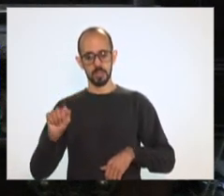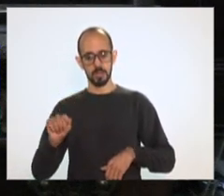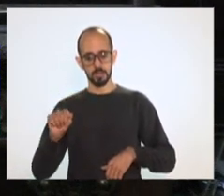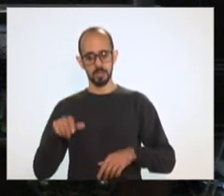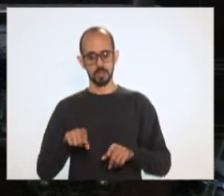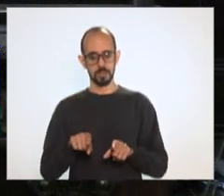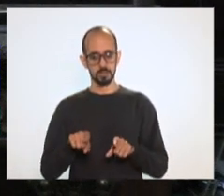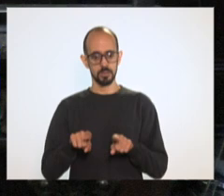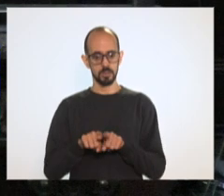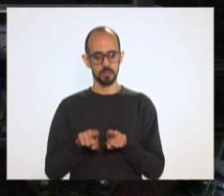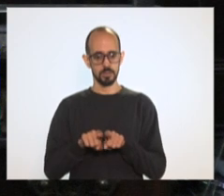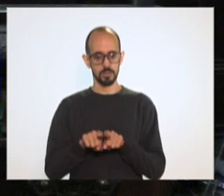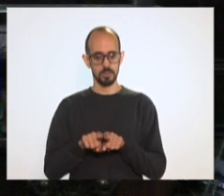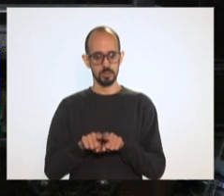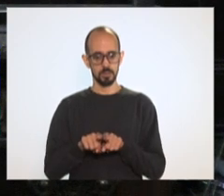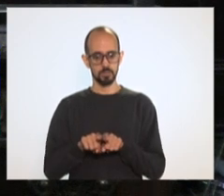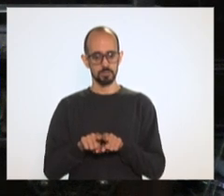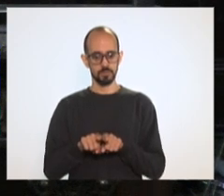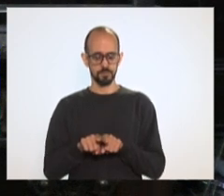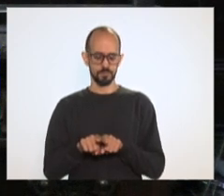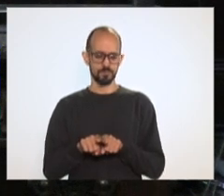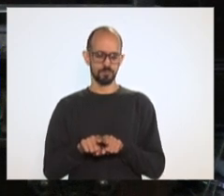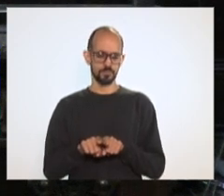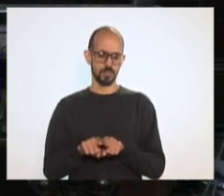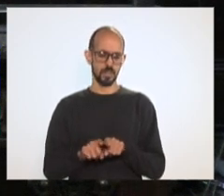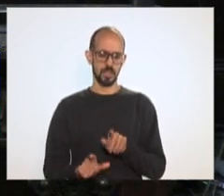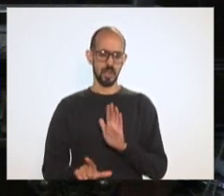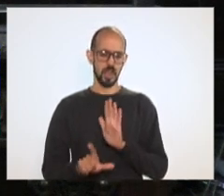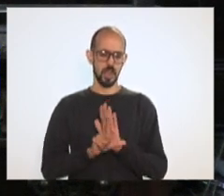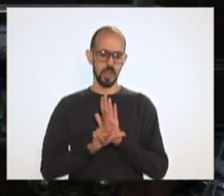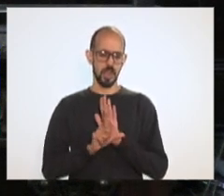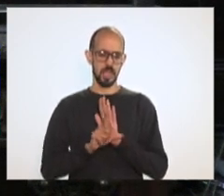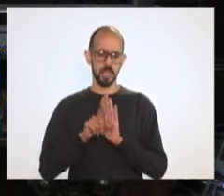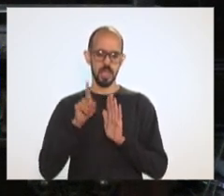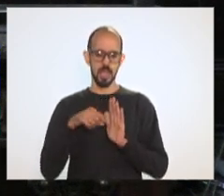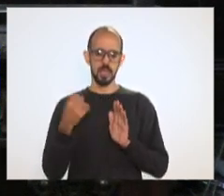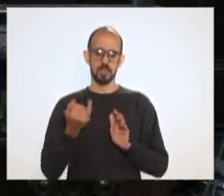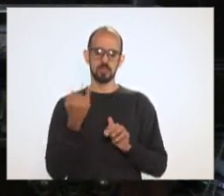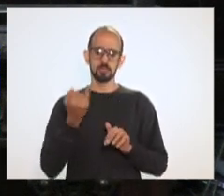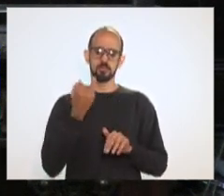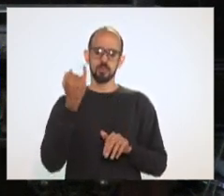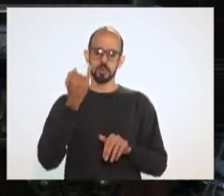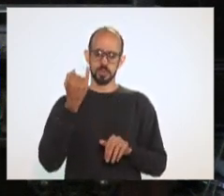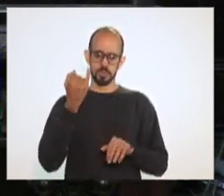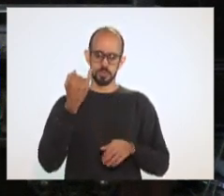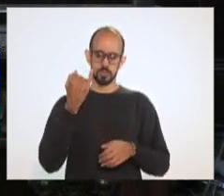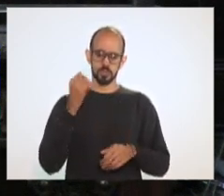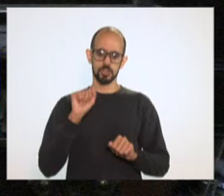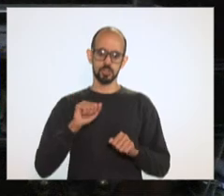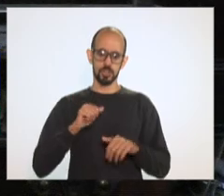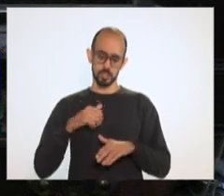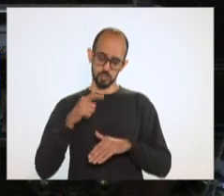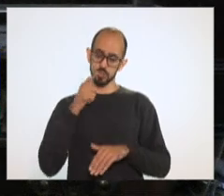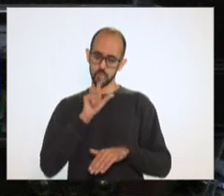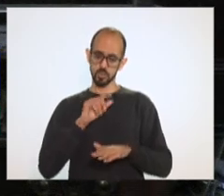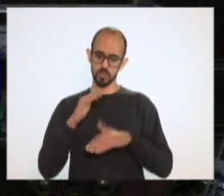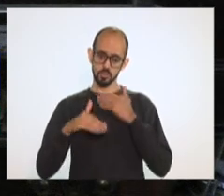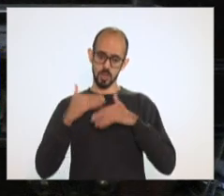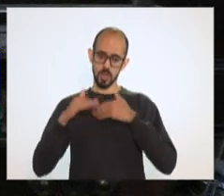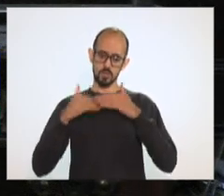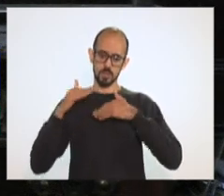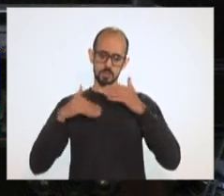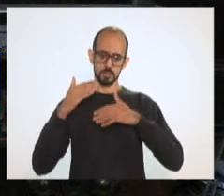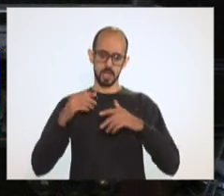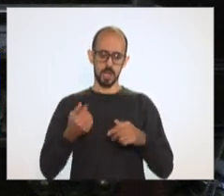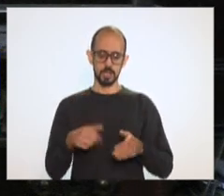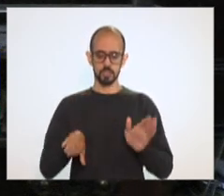fixou uma renúncia fiscal do estado a lei foi fundamental importância naquele momento e a lei nós avançamos né Miki porque nós tiramos agora